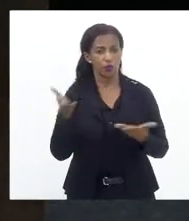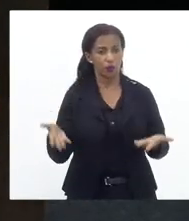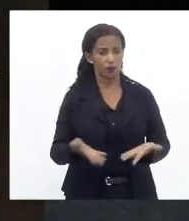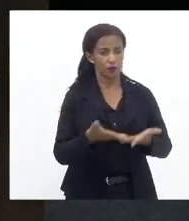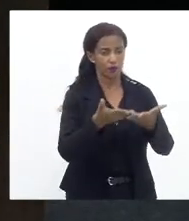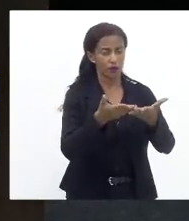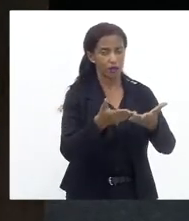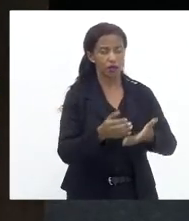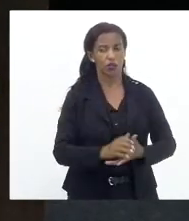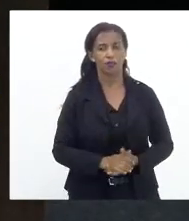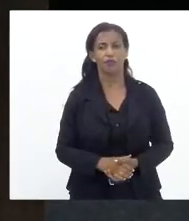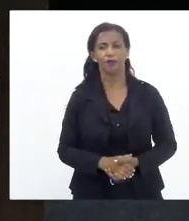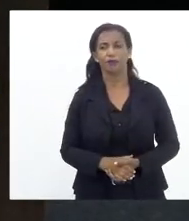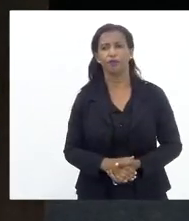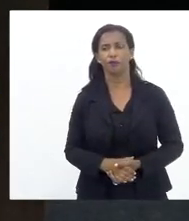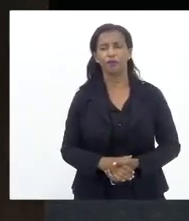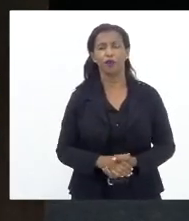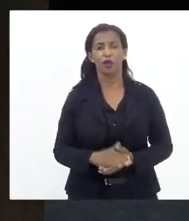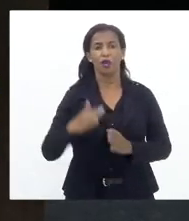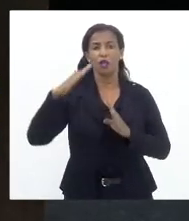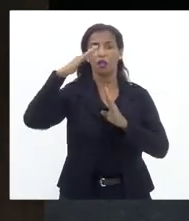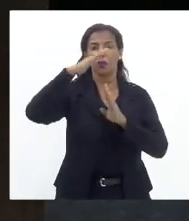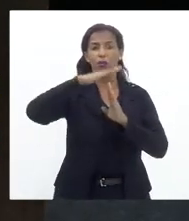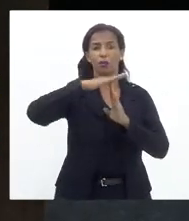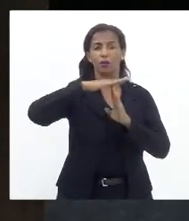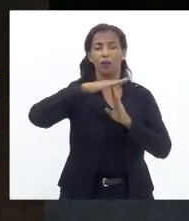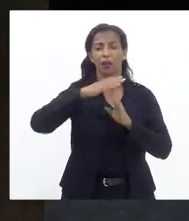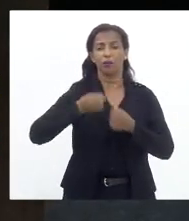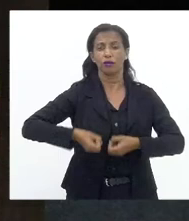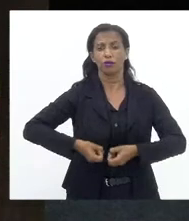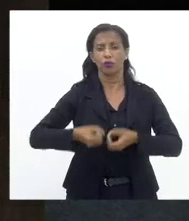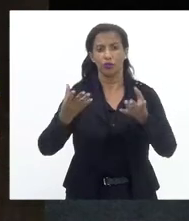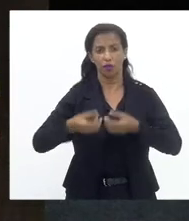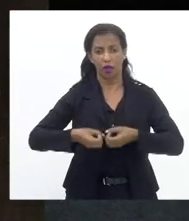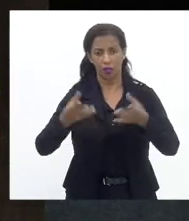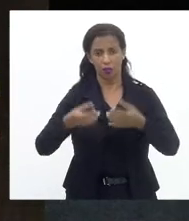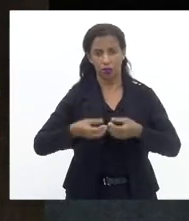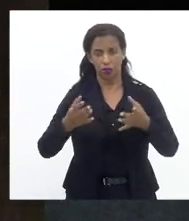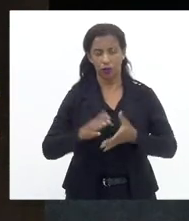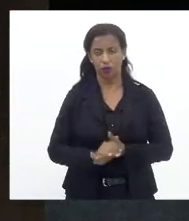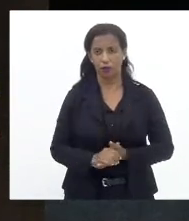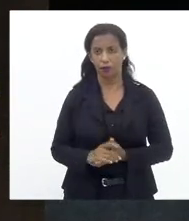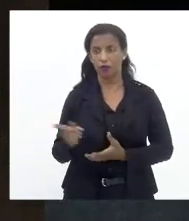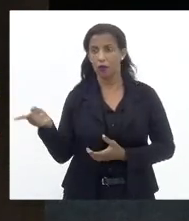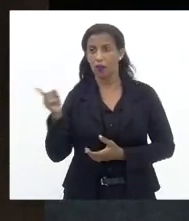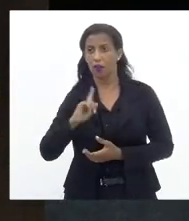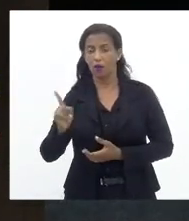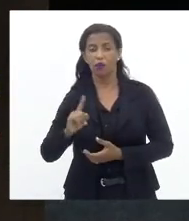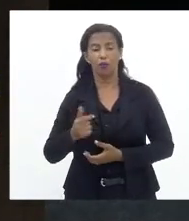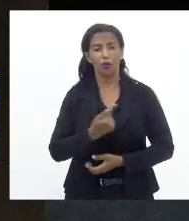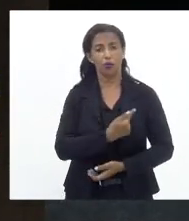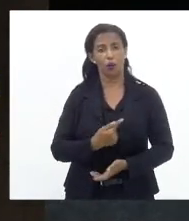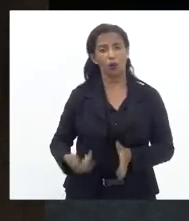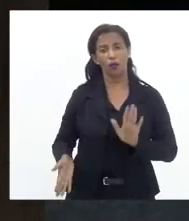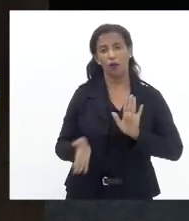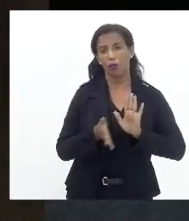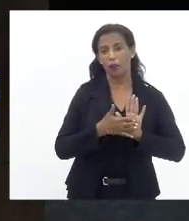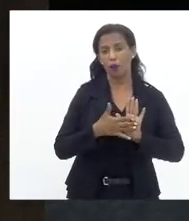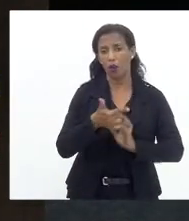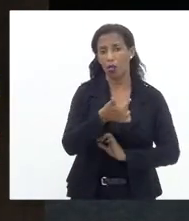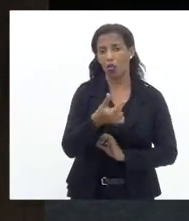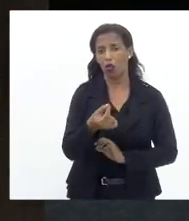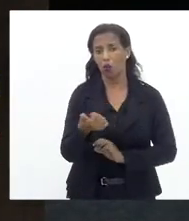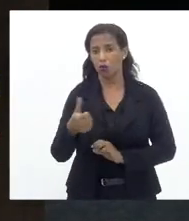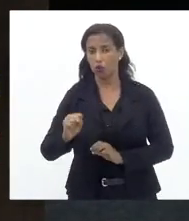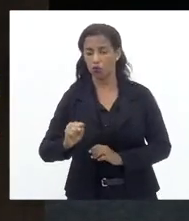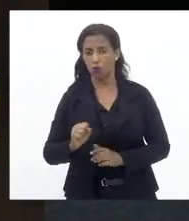poderes que o teto de gasto das despesas primárias não fosse como o Governo está propondo no ano